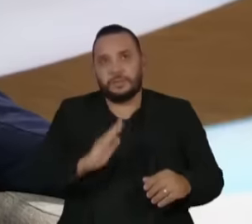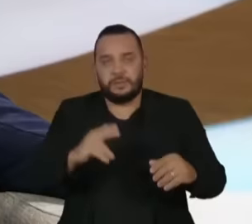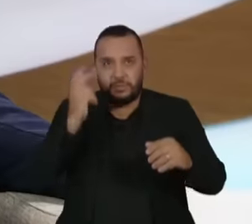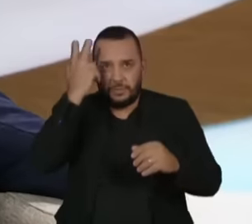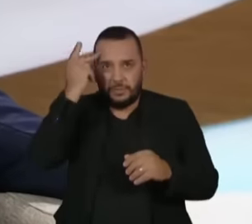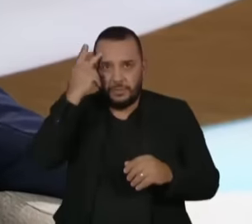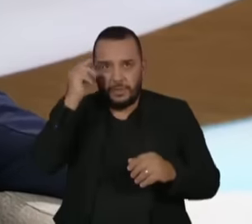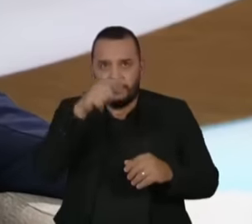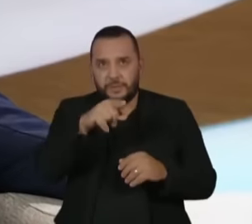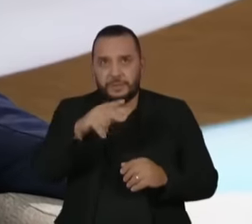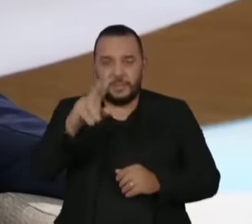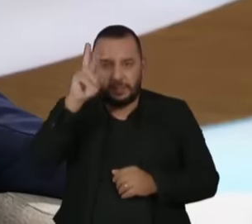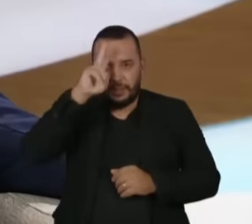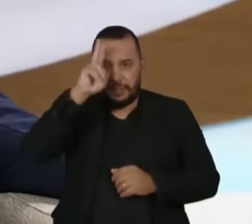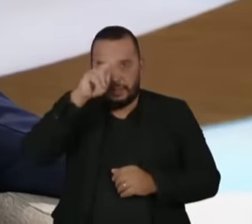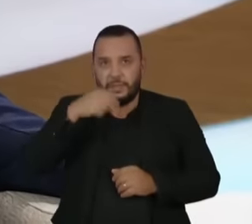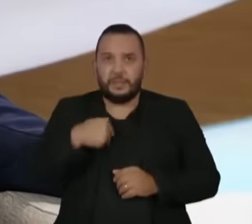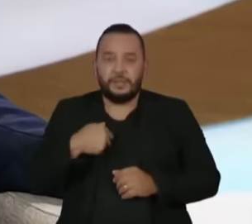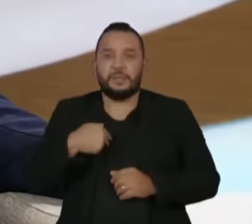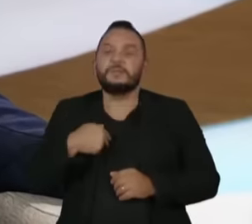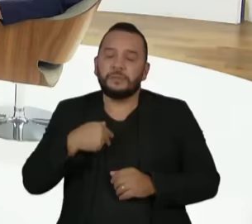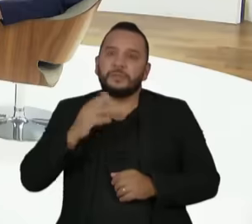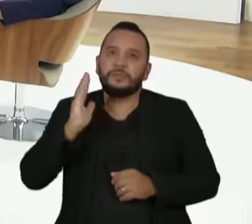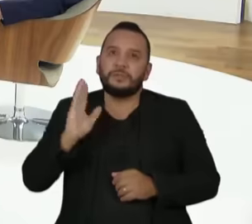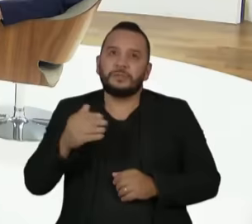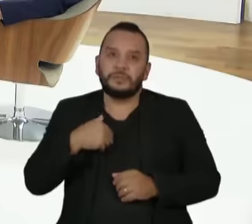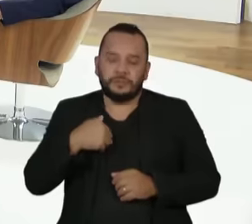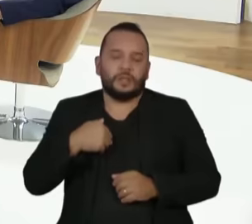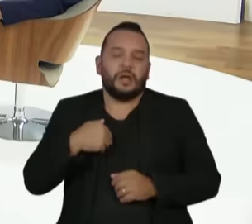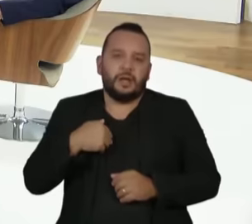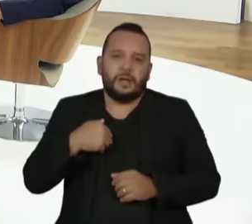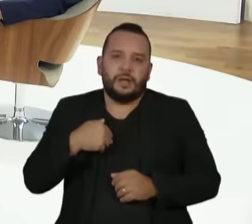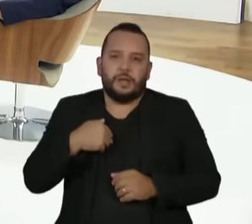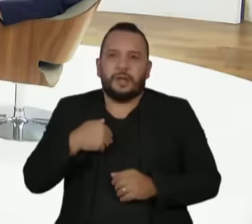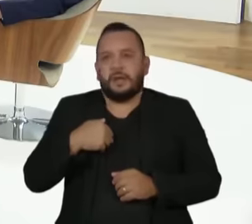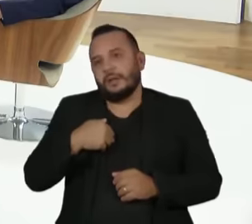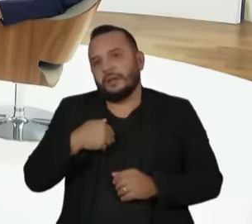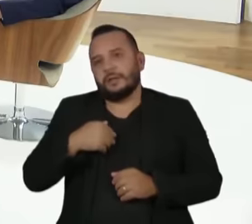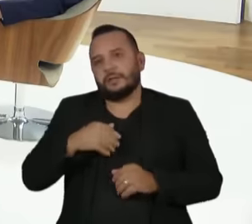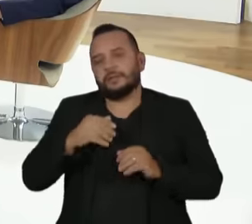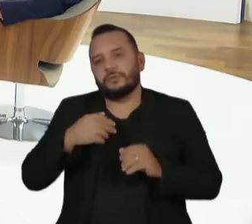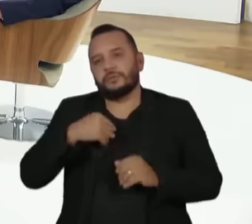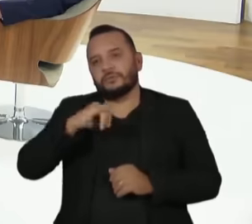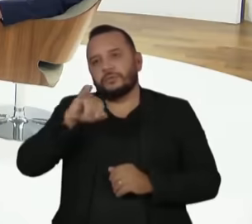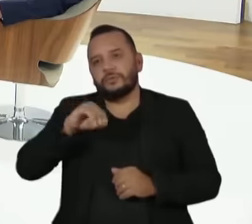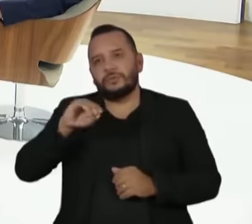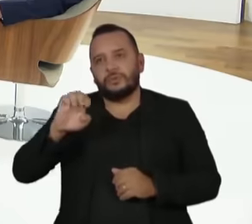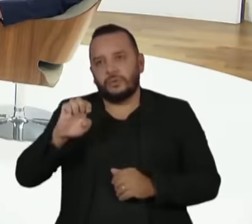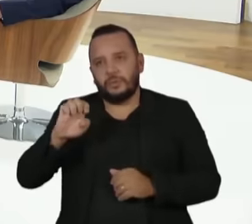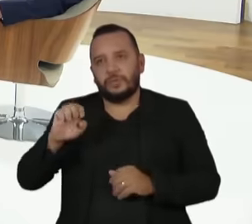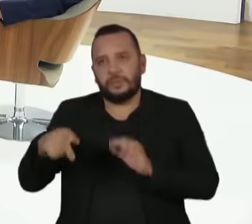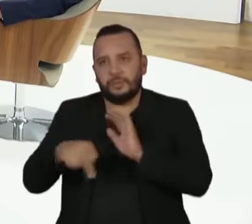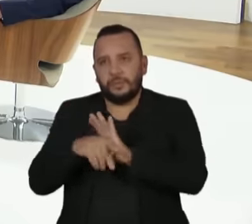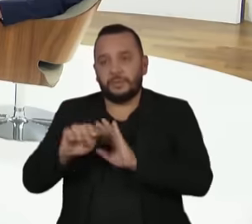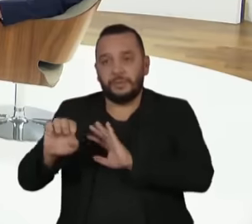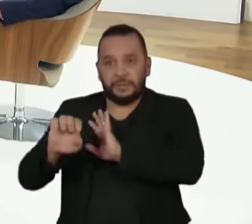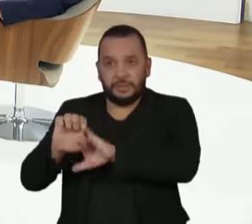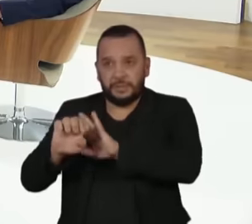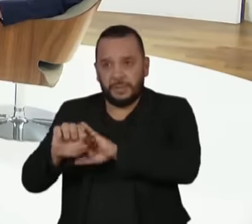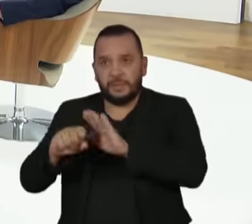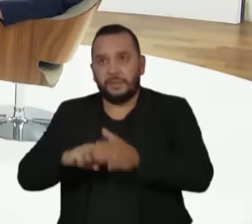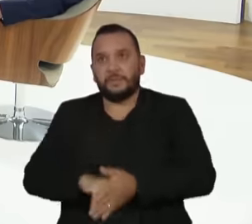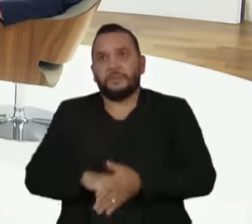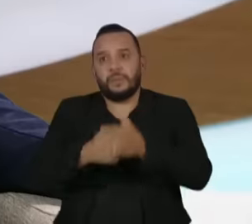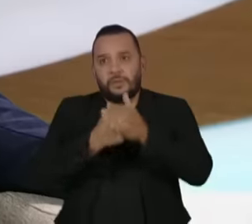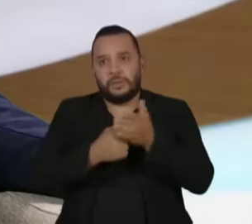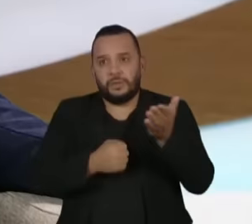se lembrar que o governo Biden, o governo de esquerda, impôs sanções às empresas venezuelanas,